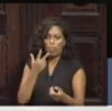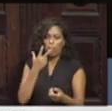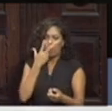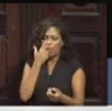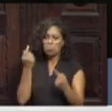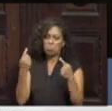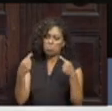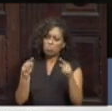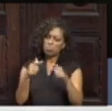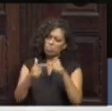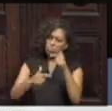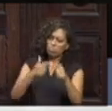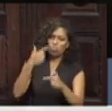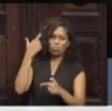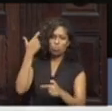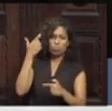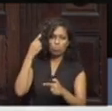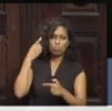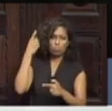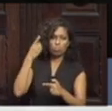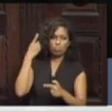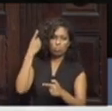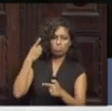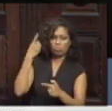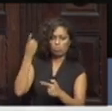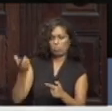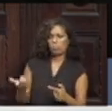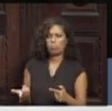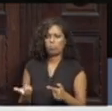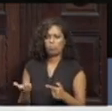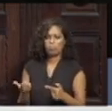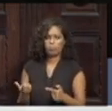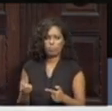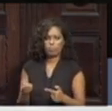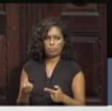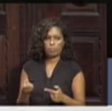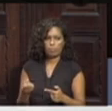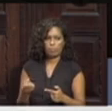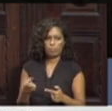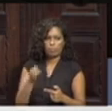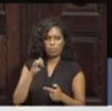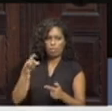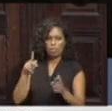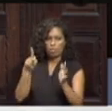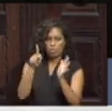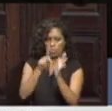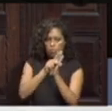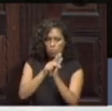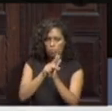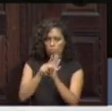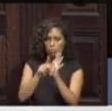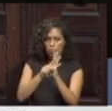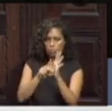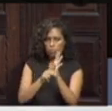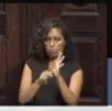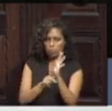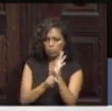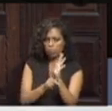publicado. A questão da oportunidade, se o projeto vai tramitar, como vai tramitar, é do